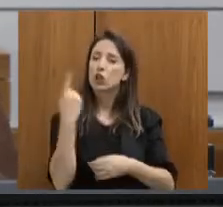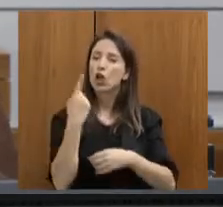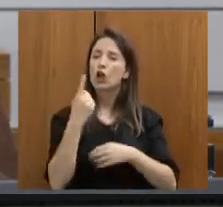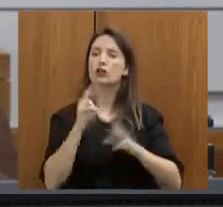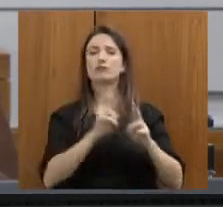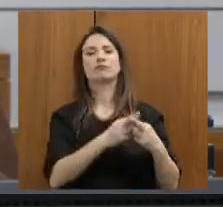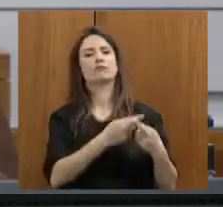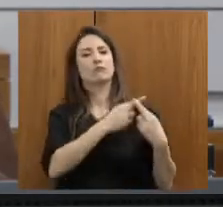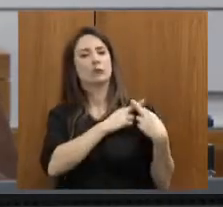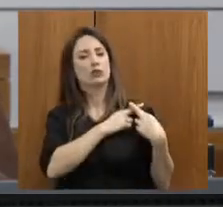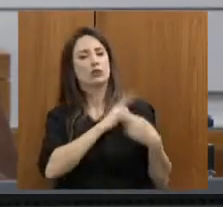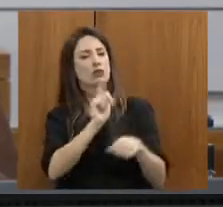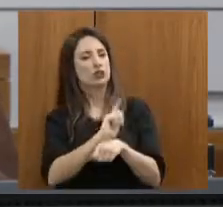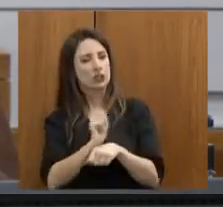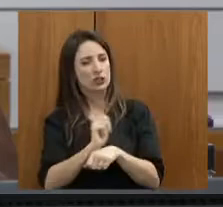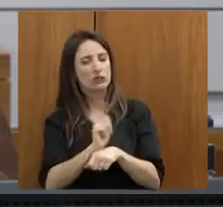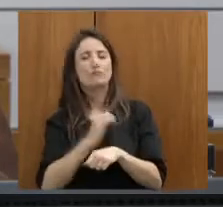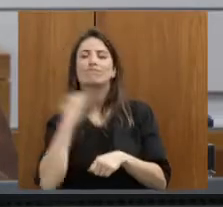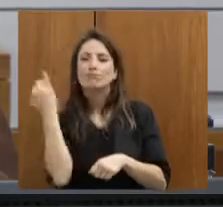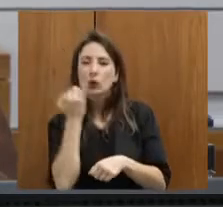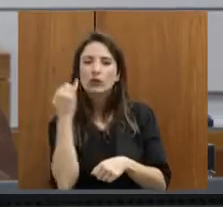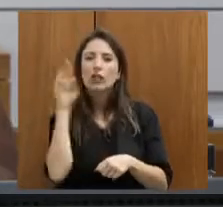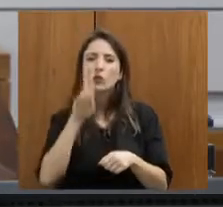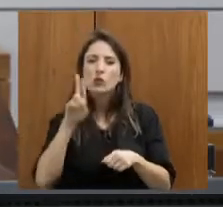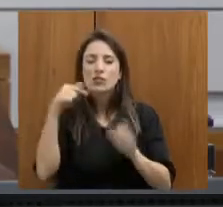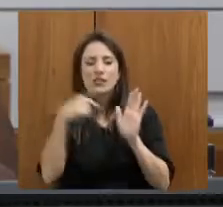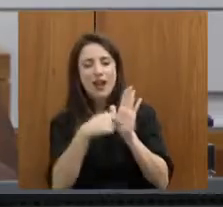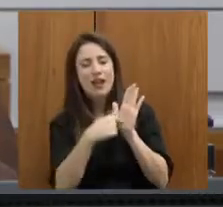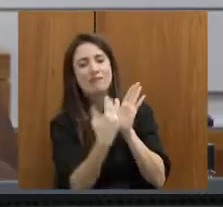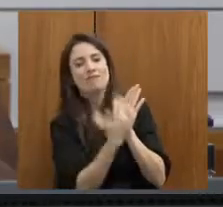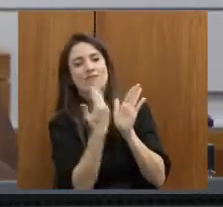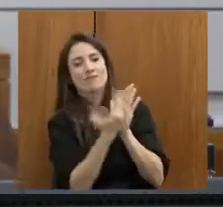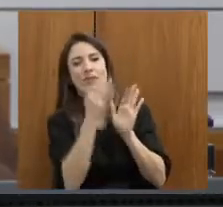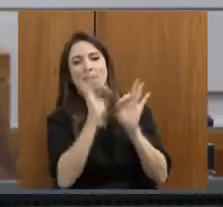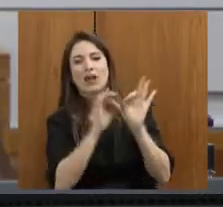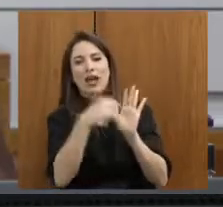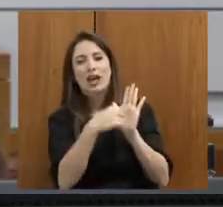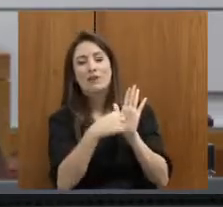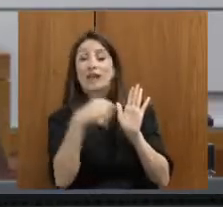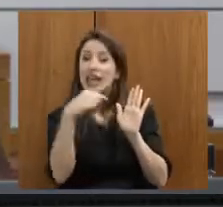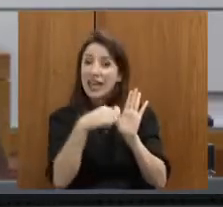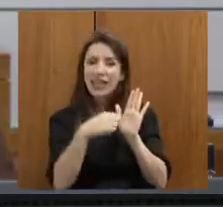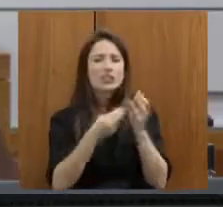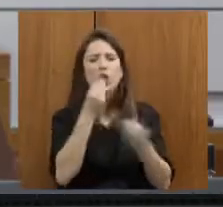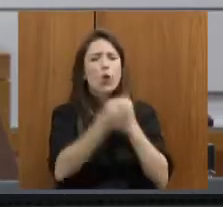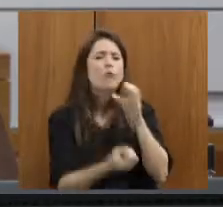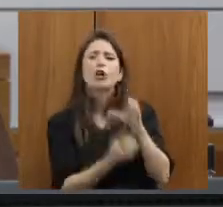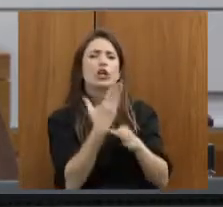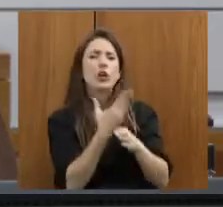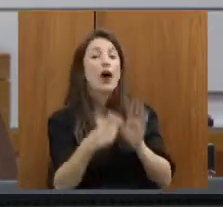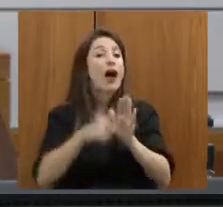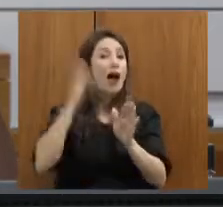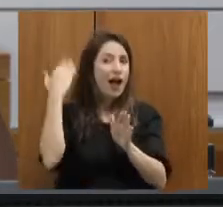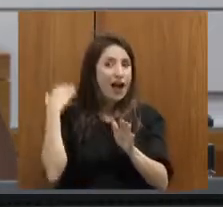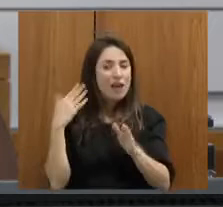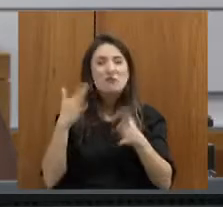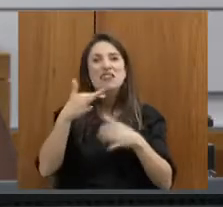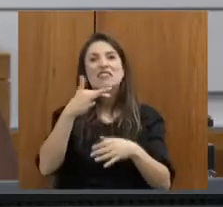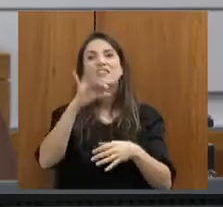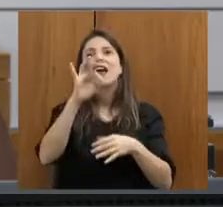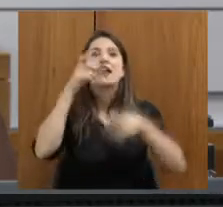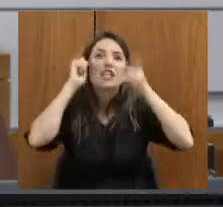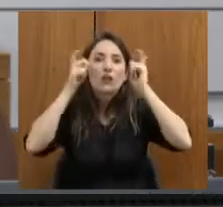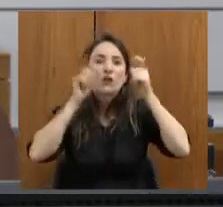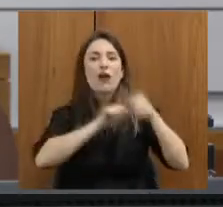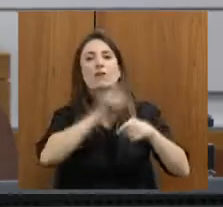bebemos nesse plano esse plano ele afirma engano foram umas dez reuniões em Brasília que a gente ia para lá passar uns quase